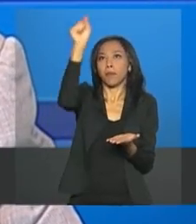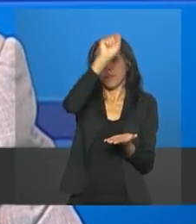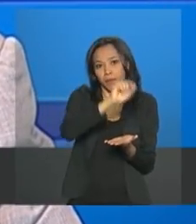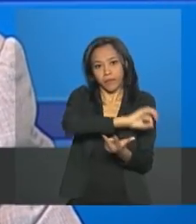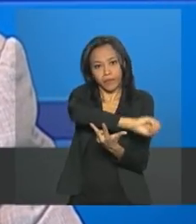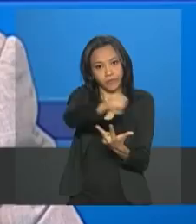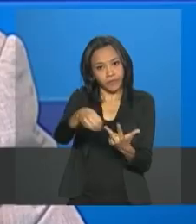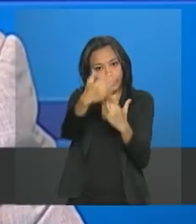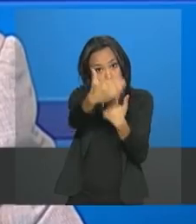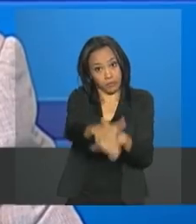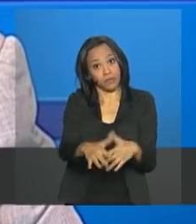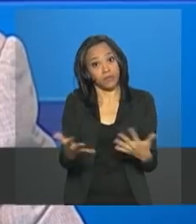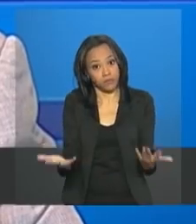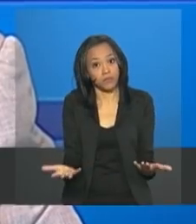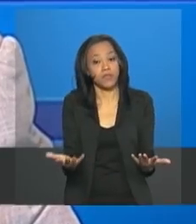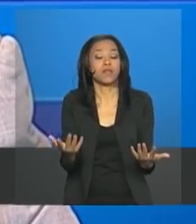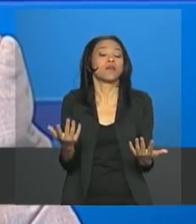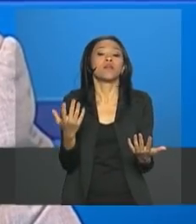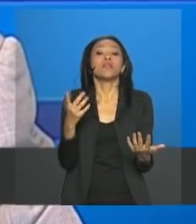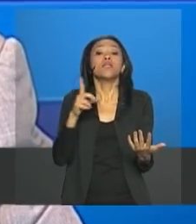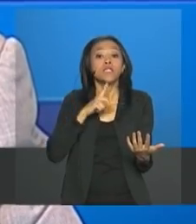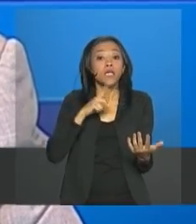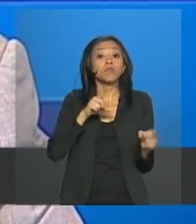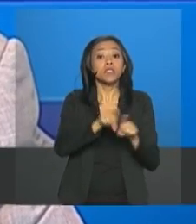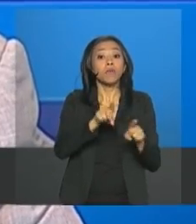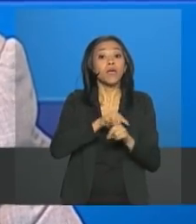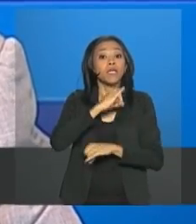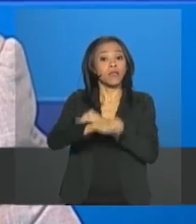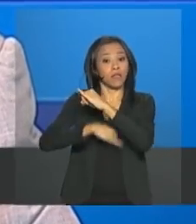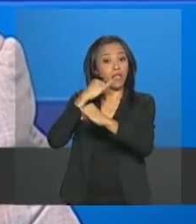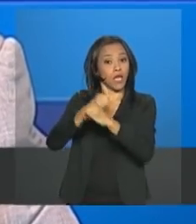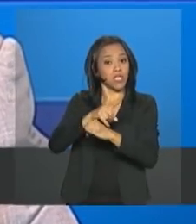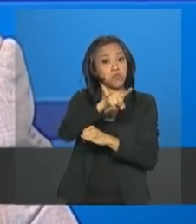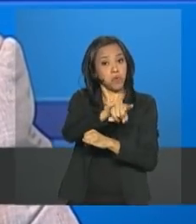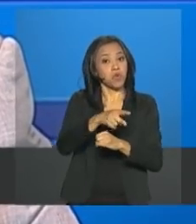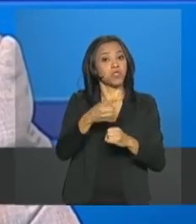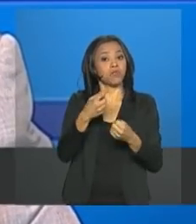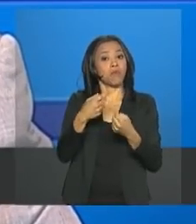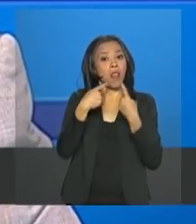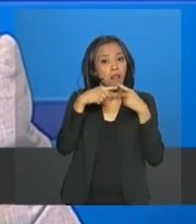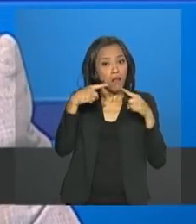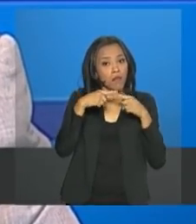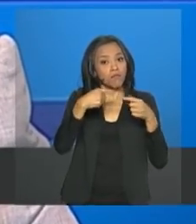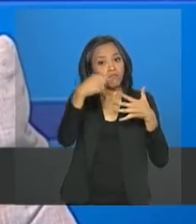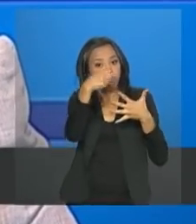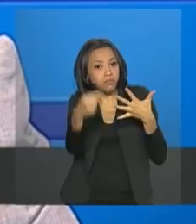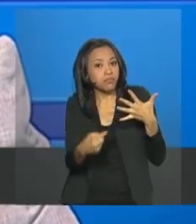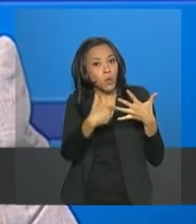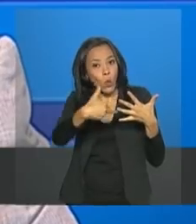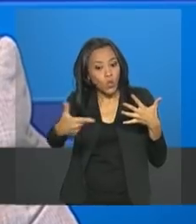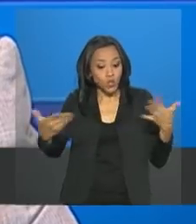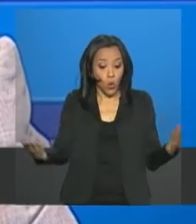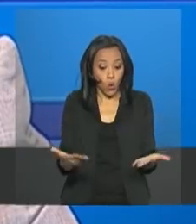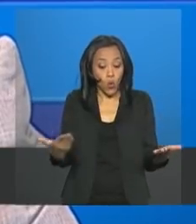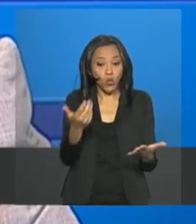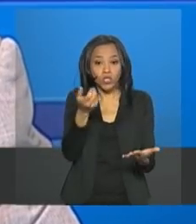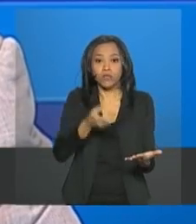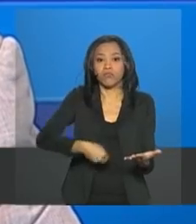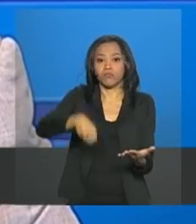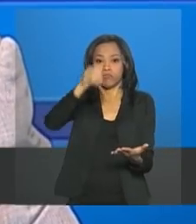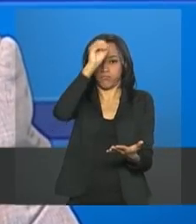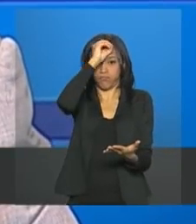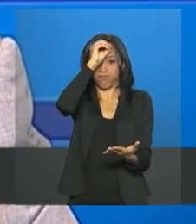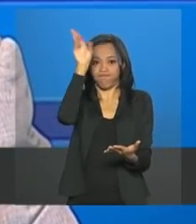temos inclusive um portal que podem ser apontados registros a partir da meia-noite hoje estará no ar